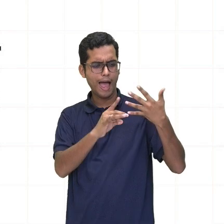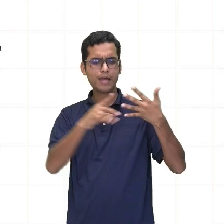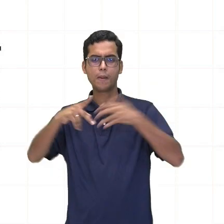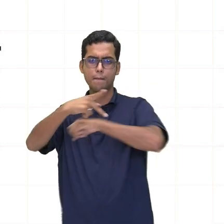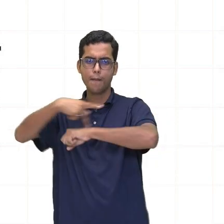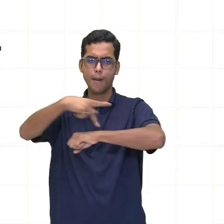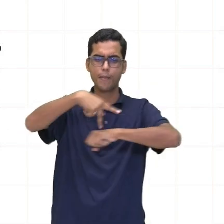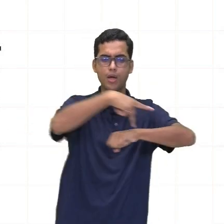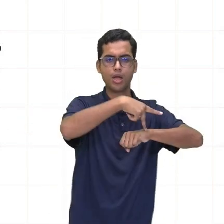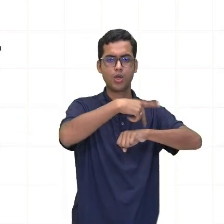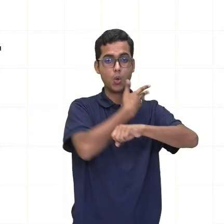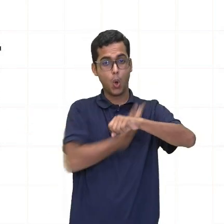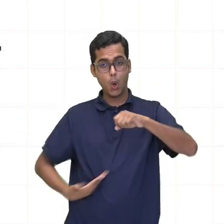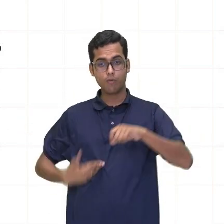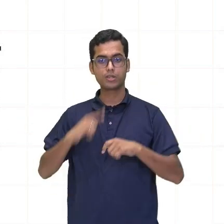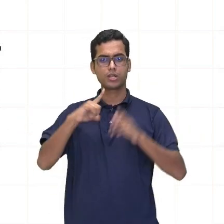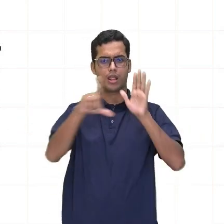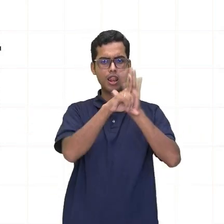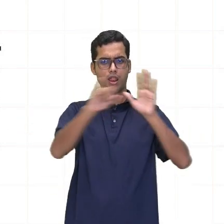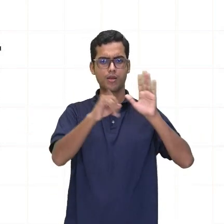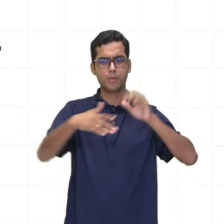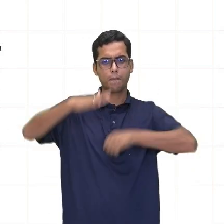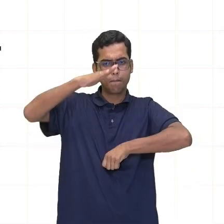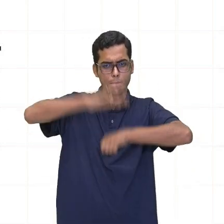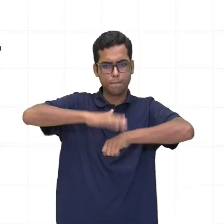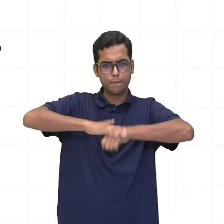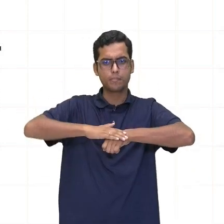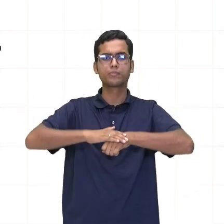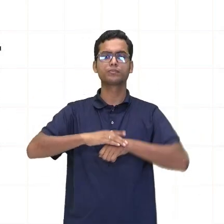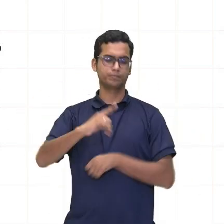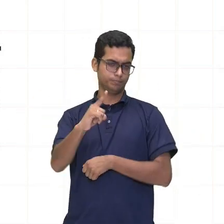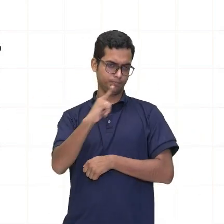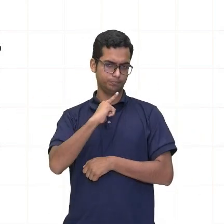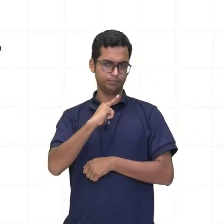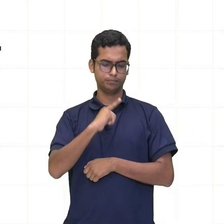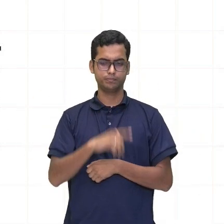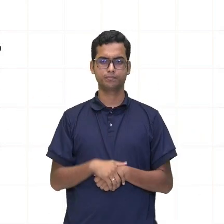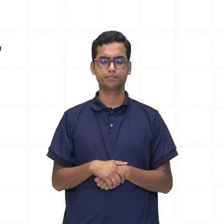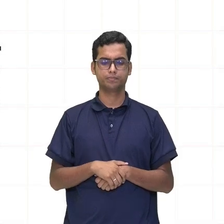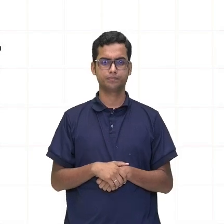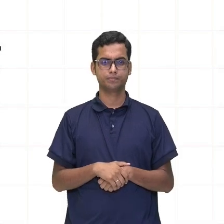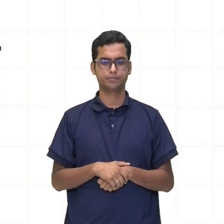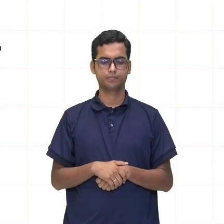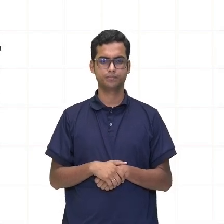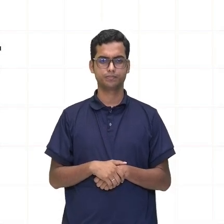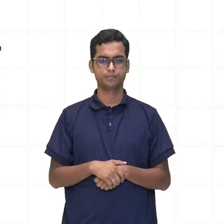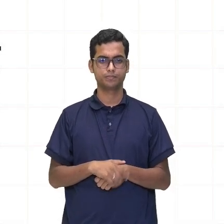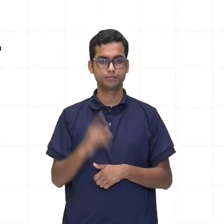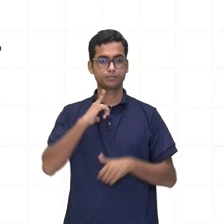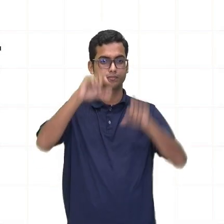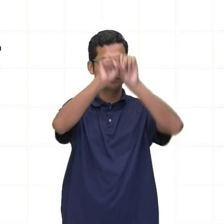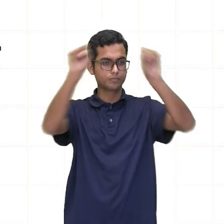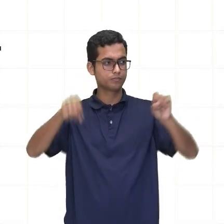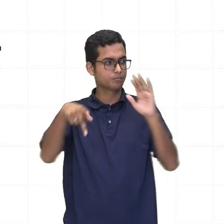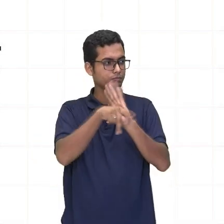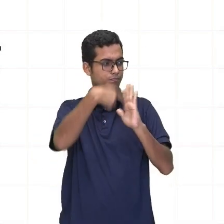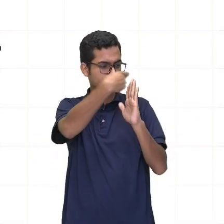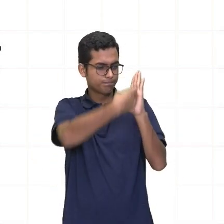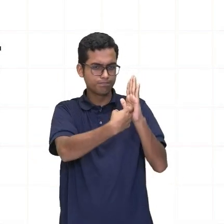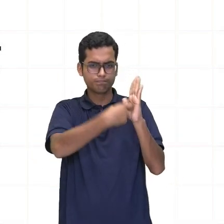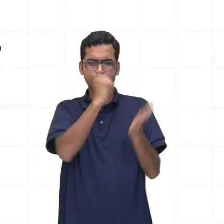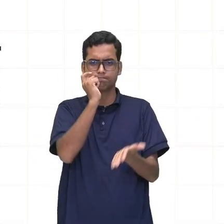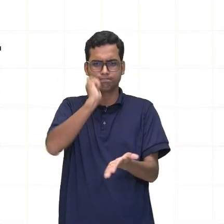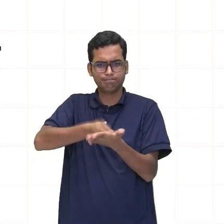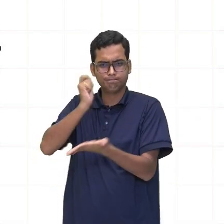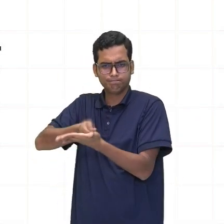nacional terá as suas leis. Nesse contexto, vamos verificar também a presença de sistemas tributários. O que